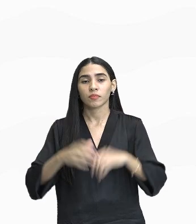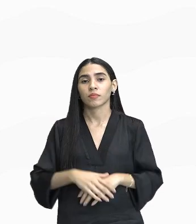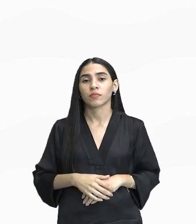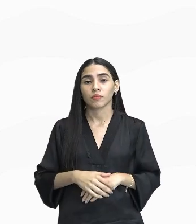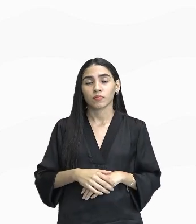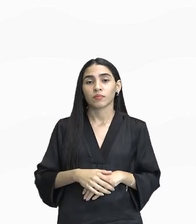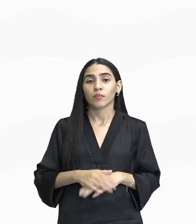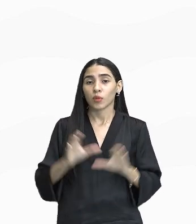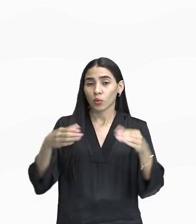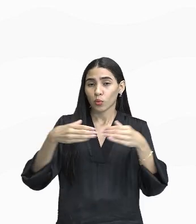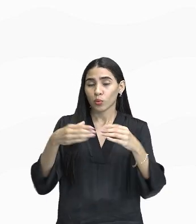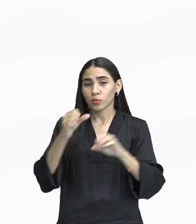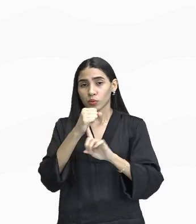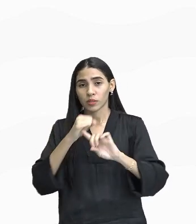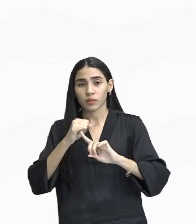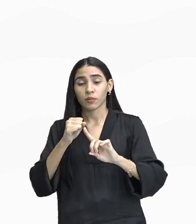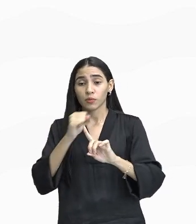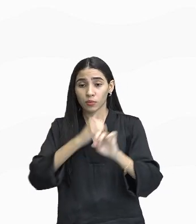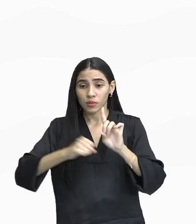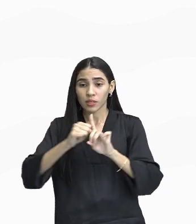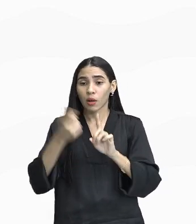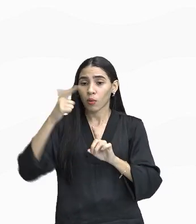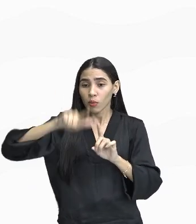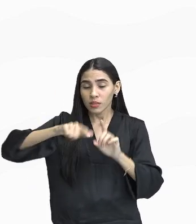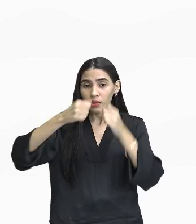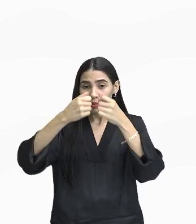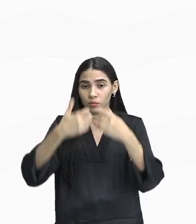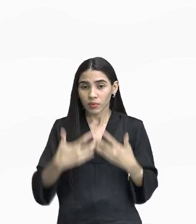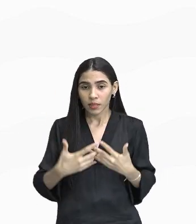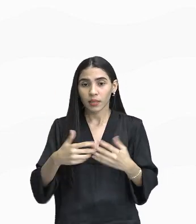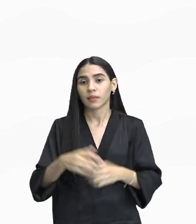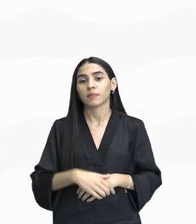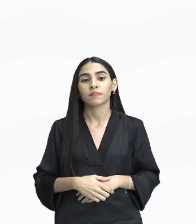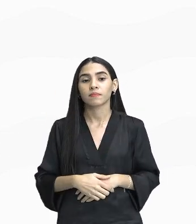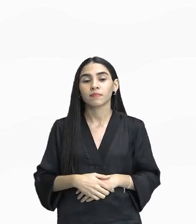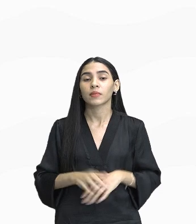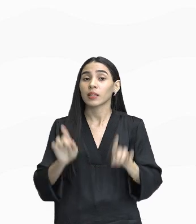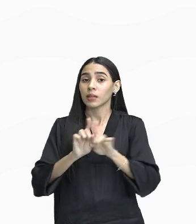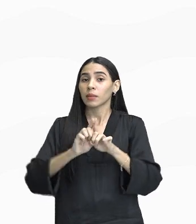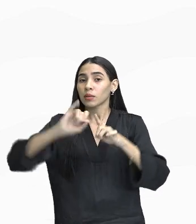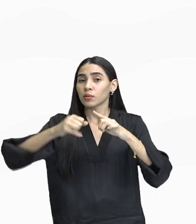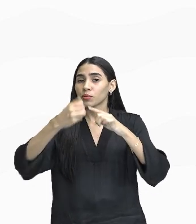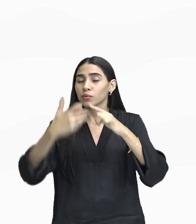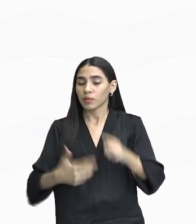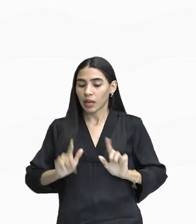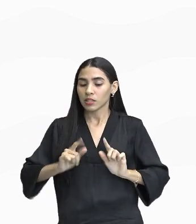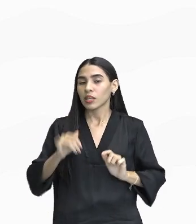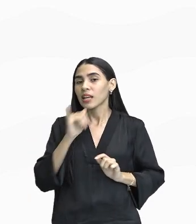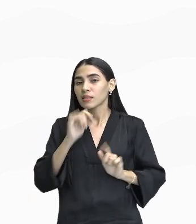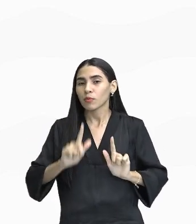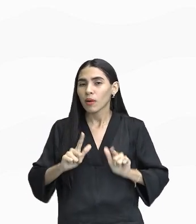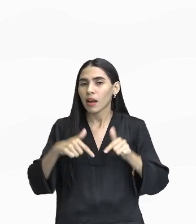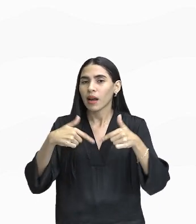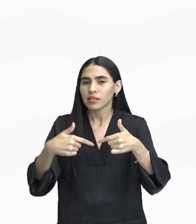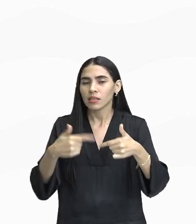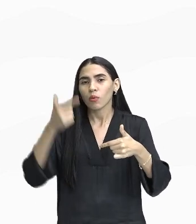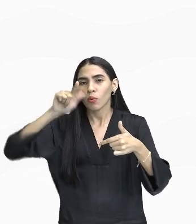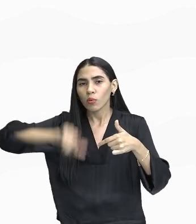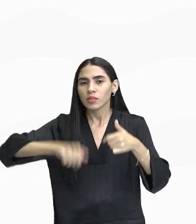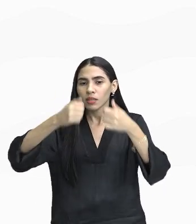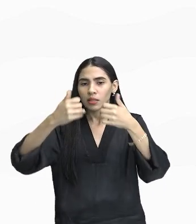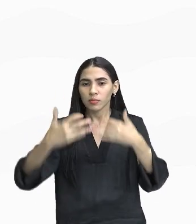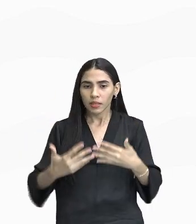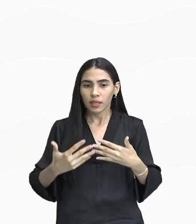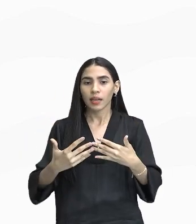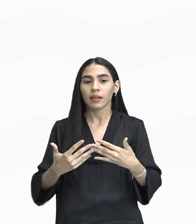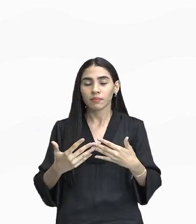os atores sociais, olha só, expliquem e justifiquem suas posturas